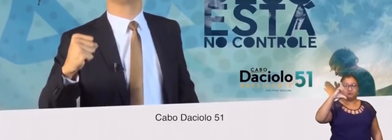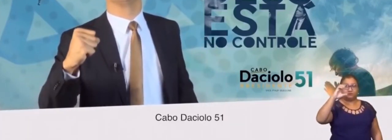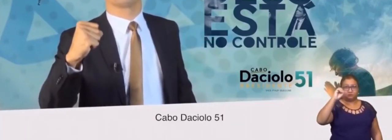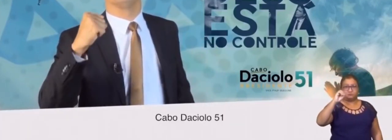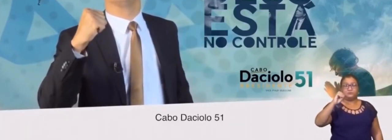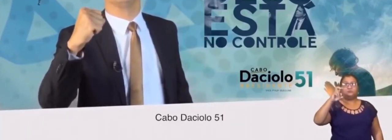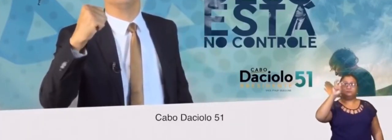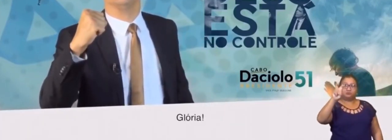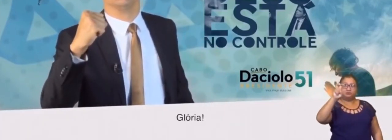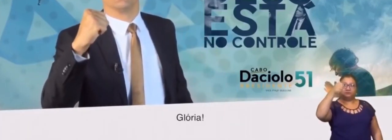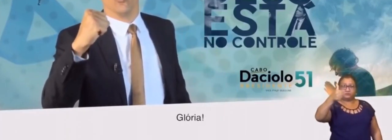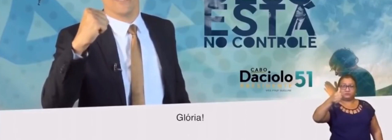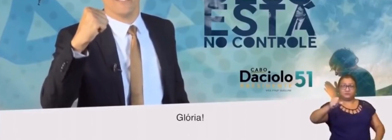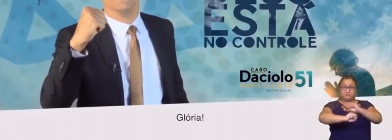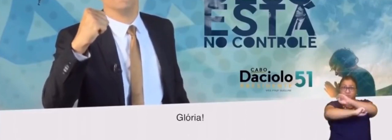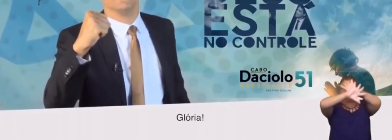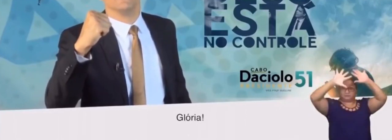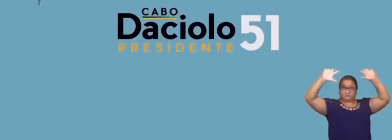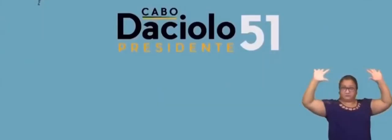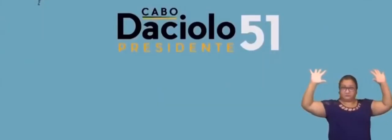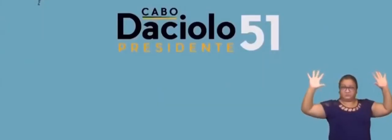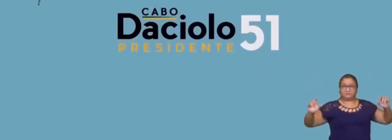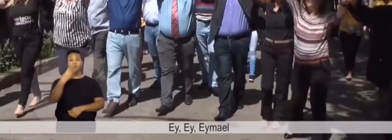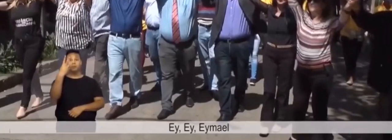Daciolo, 51. Glória.